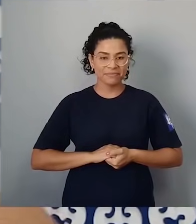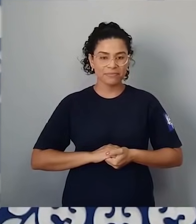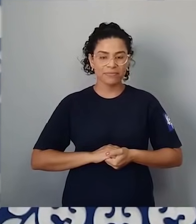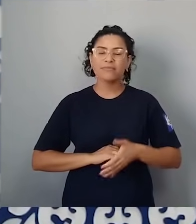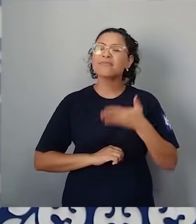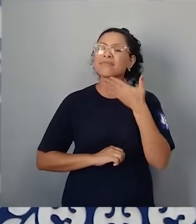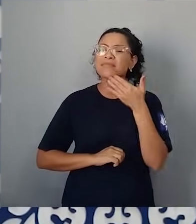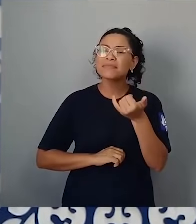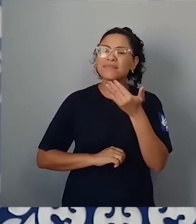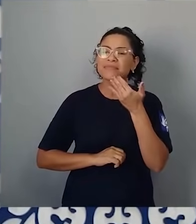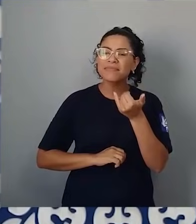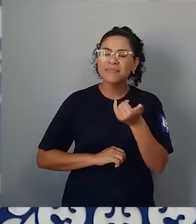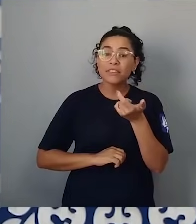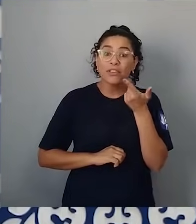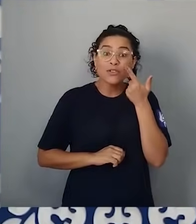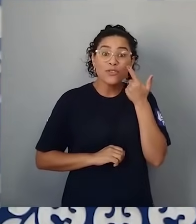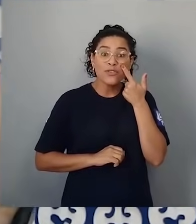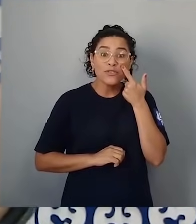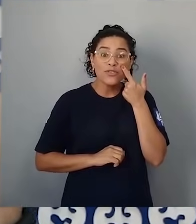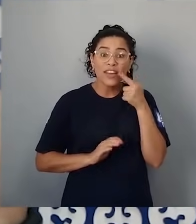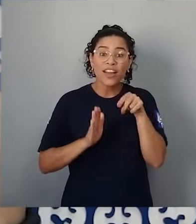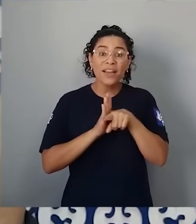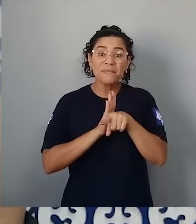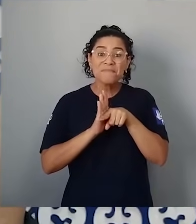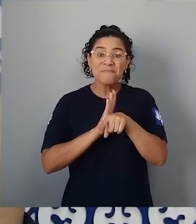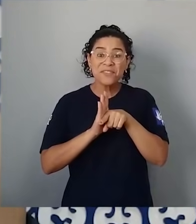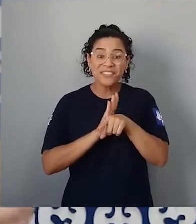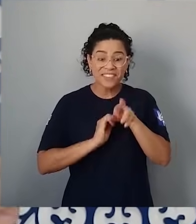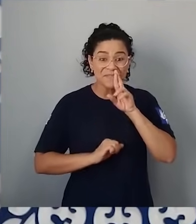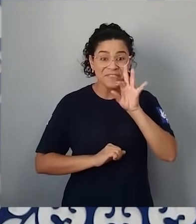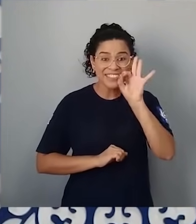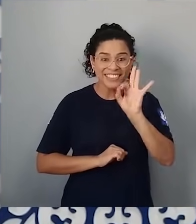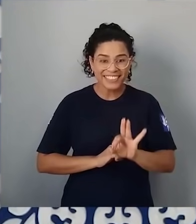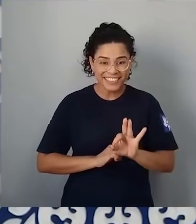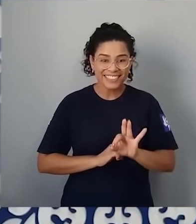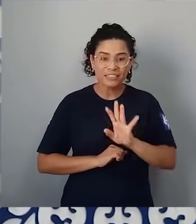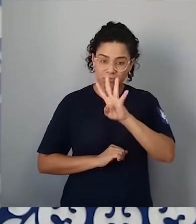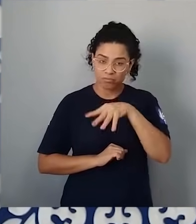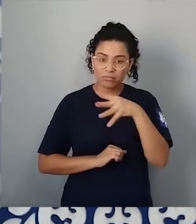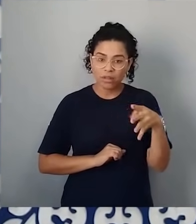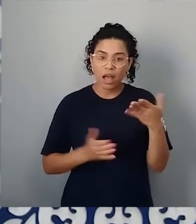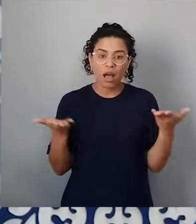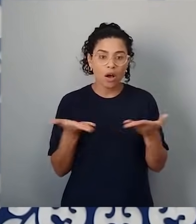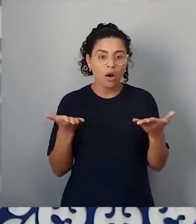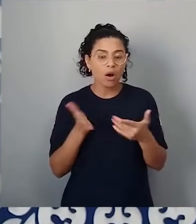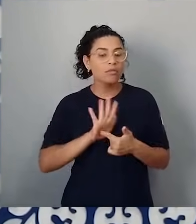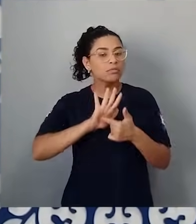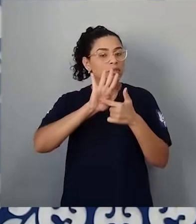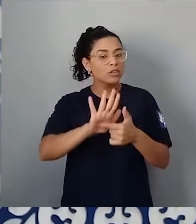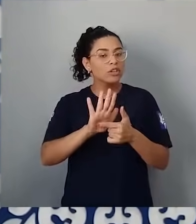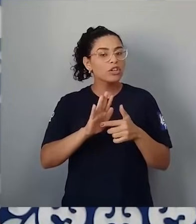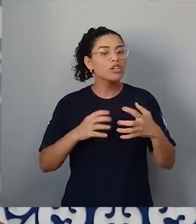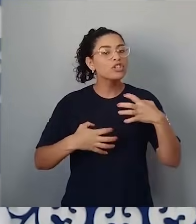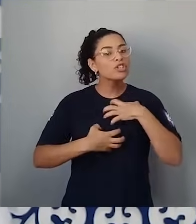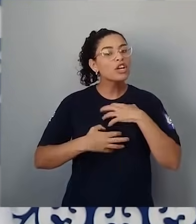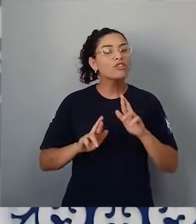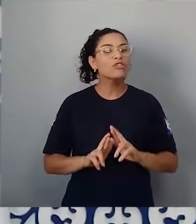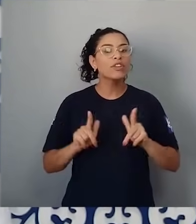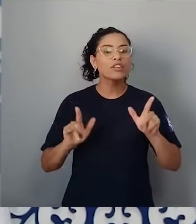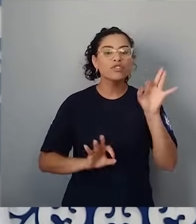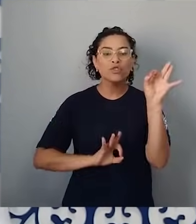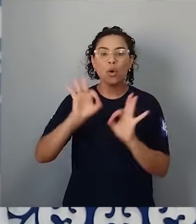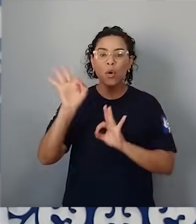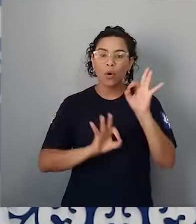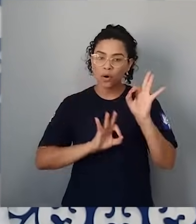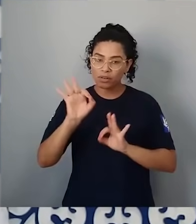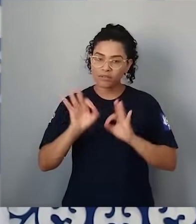Ficou bem fácil de ver o resultado da nossa pesquisa com essa tabela, não é mesmo? Mas agora eu vou mostrar para vocês um jeito diferente de